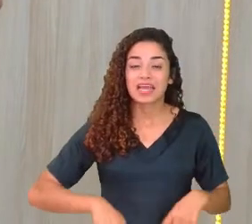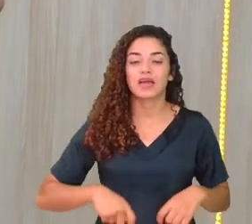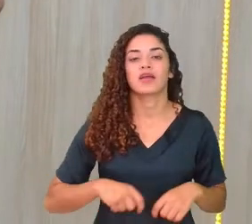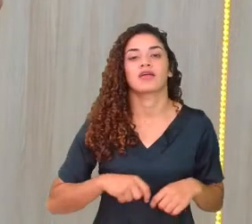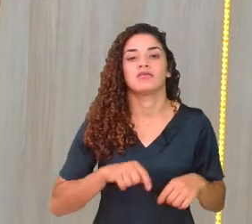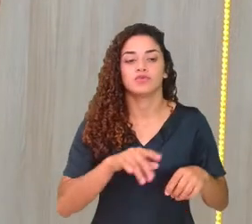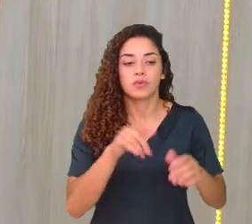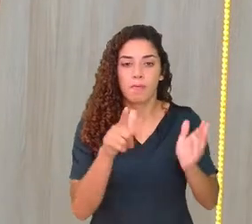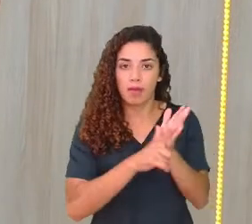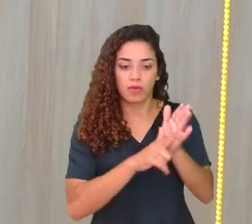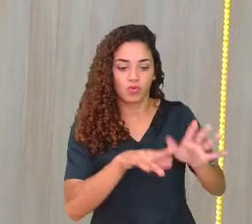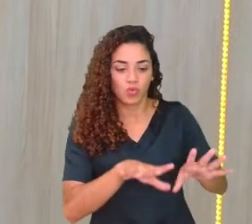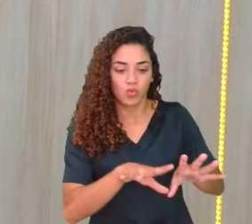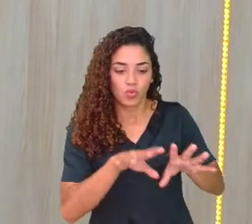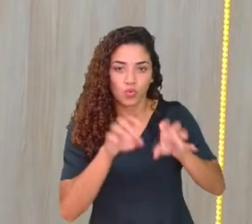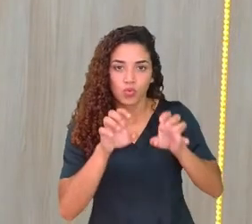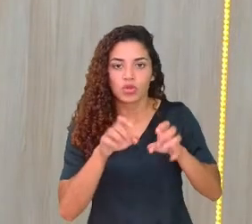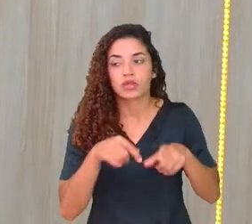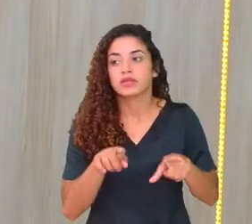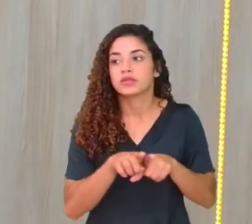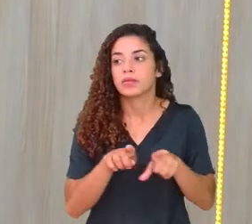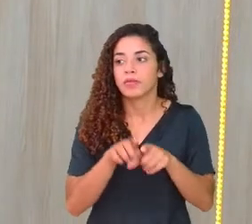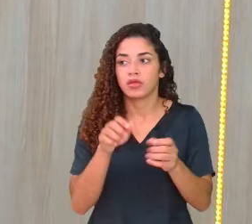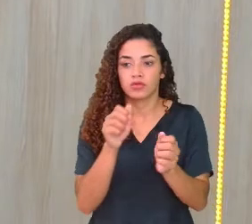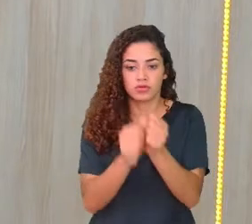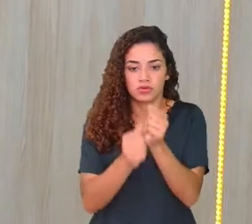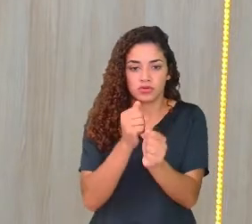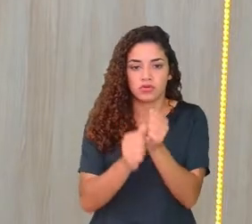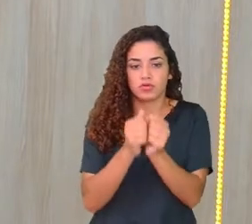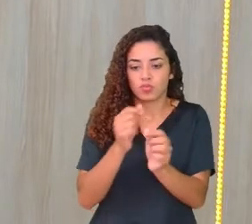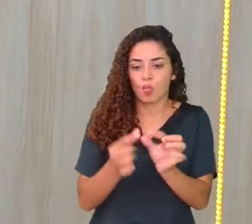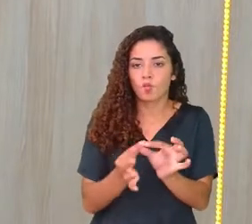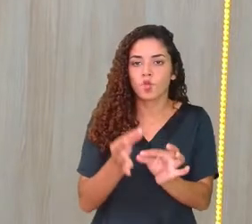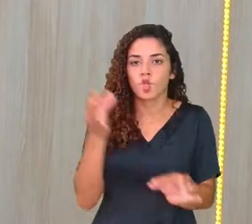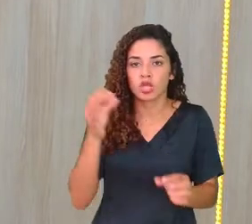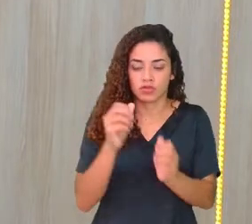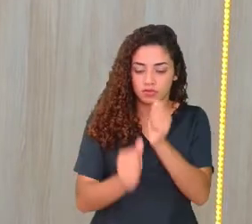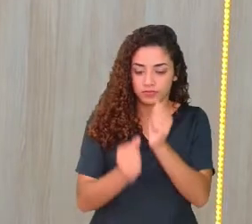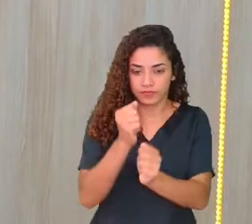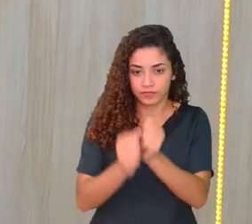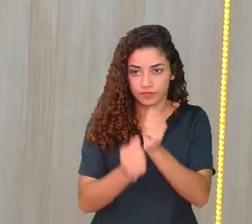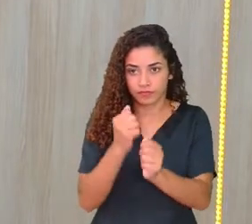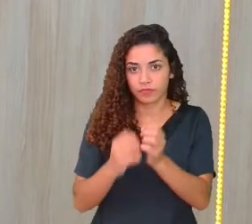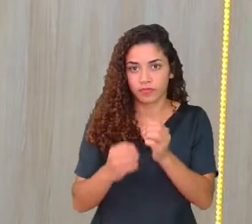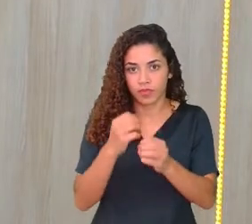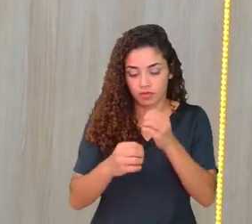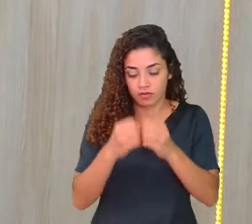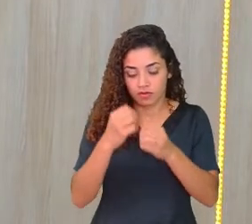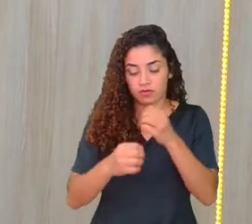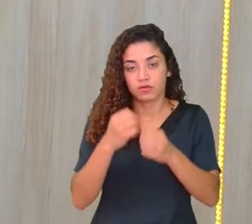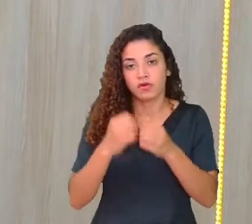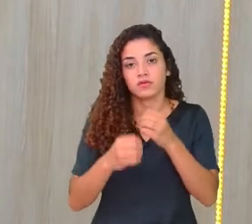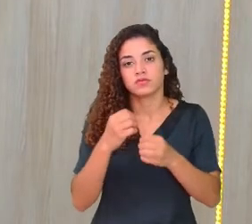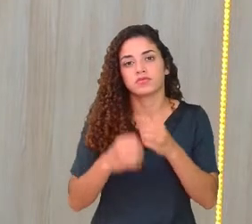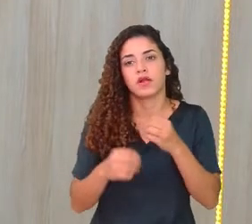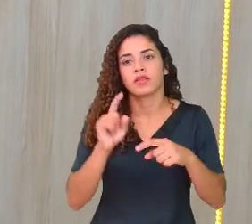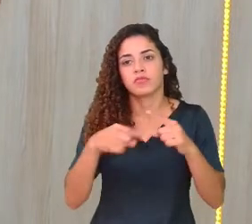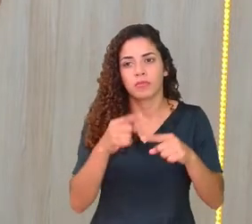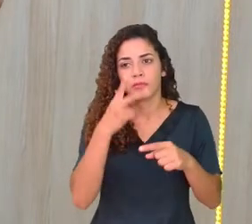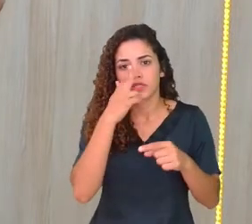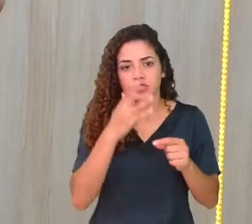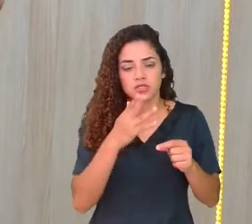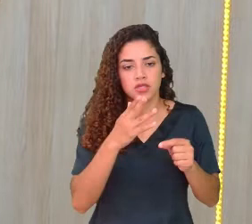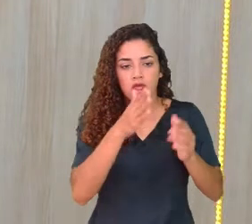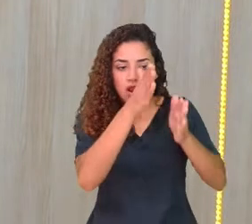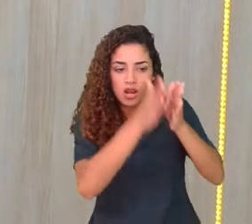né? Eu atritei aqui, eu acho, canudinho. A gente colocou aqui numa parte lisa, o canudinho ficou colado. Então,